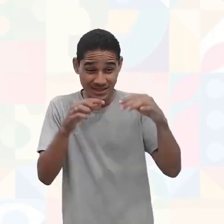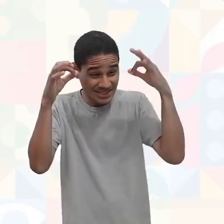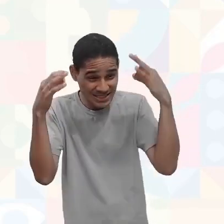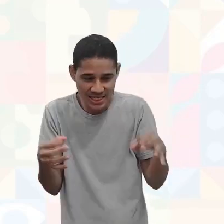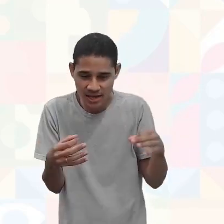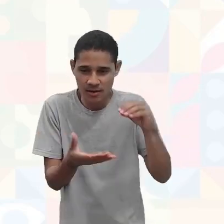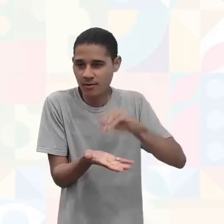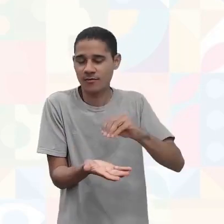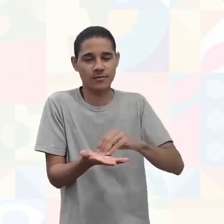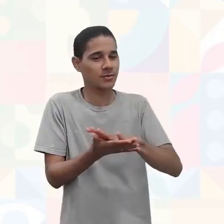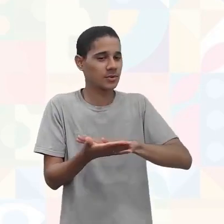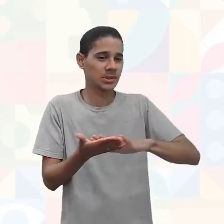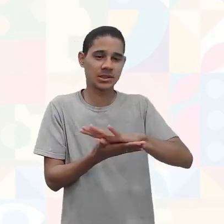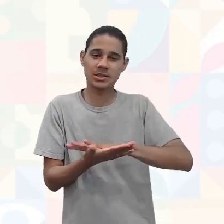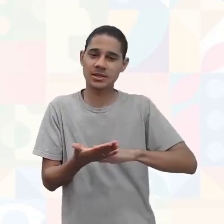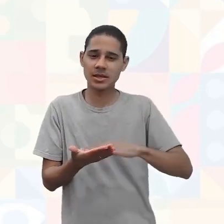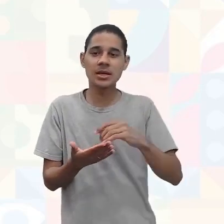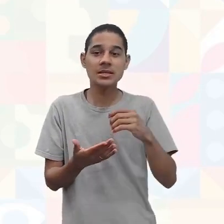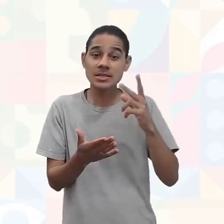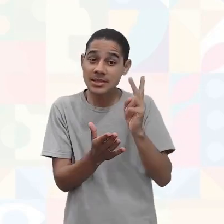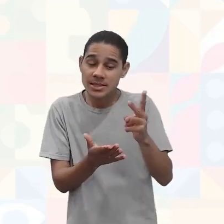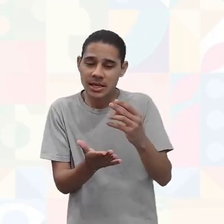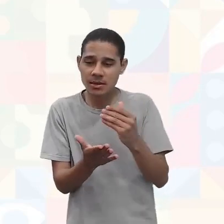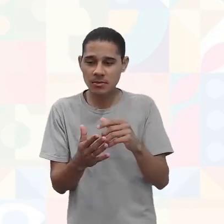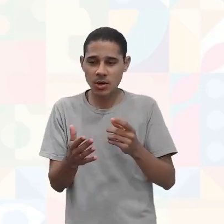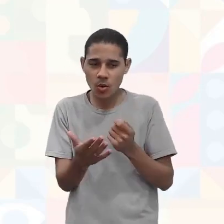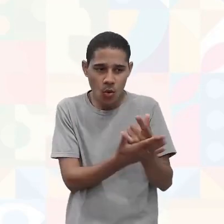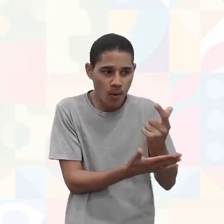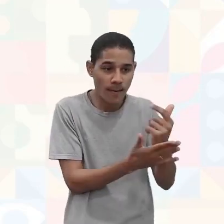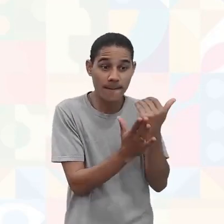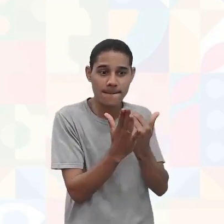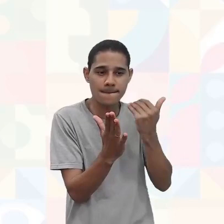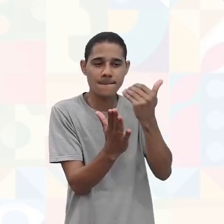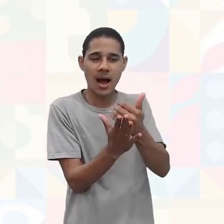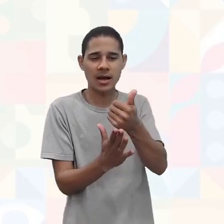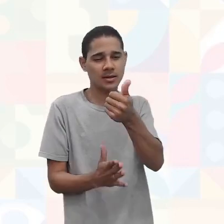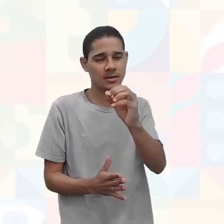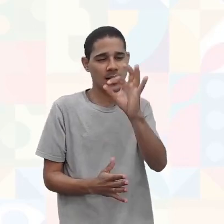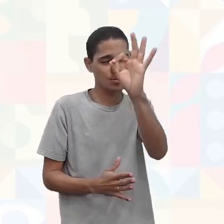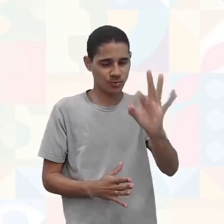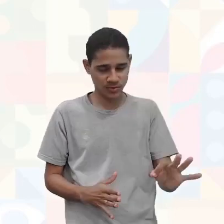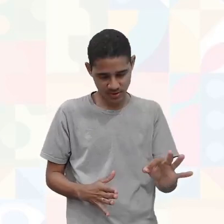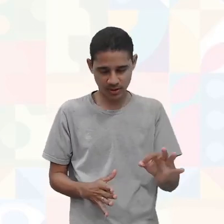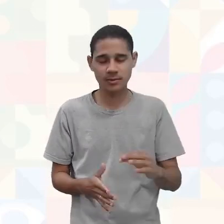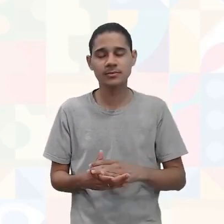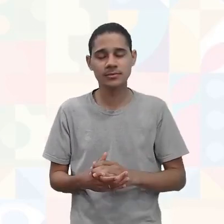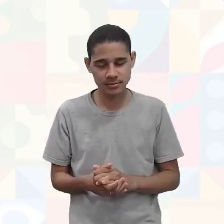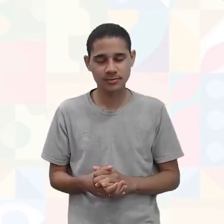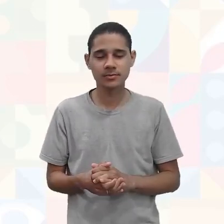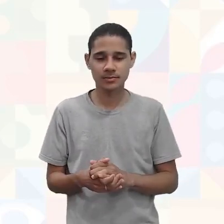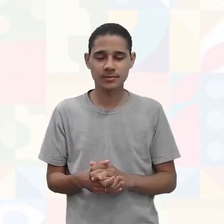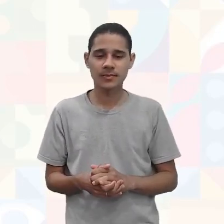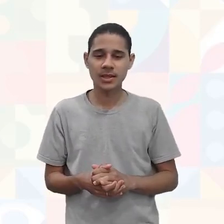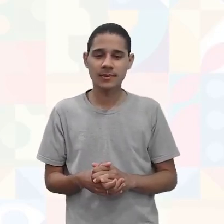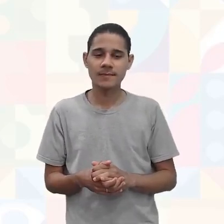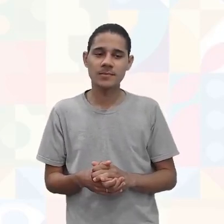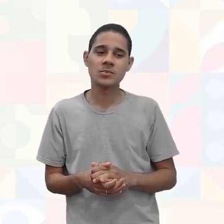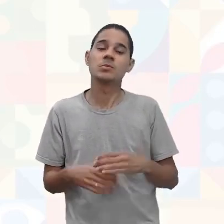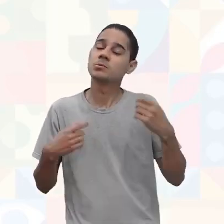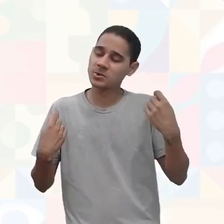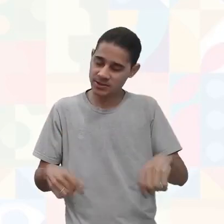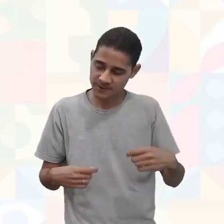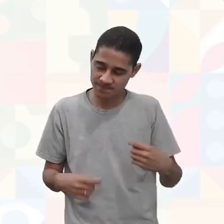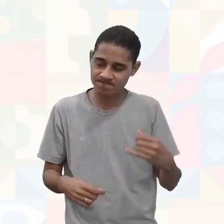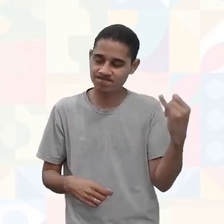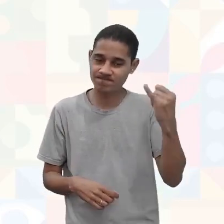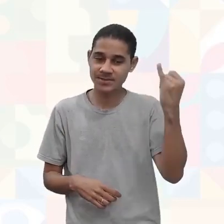sempre adiciona 10% acima da quantidade que a gente calculou, né? Então, isso precisa ser feito.